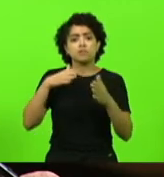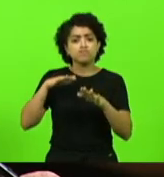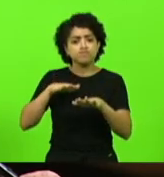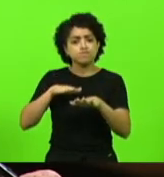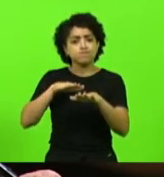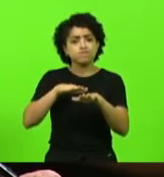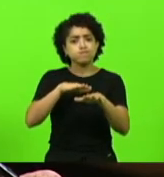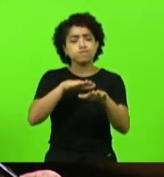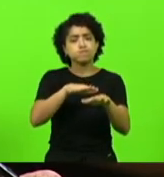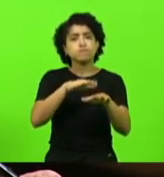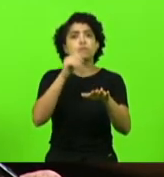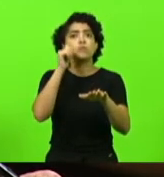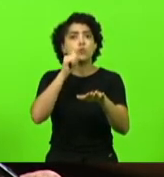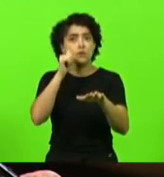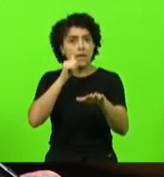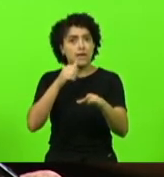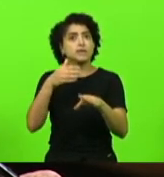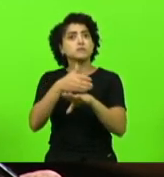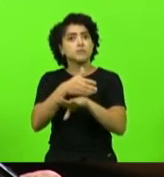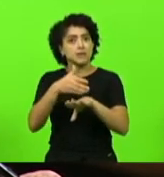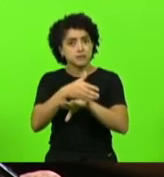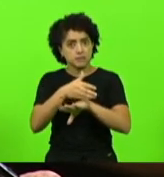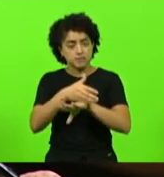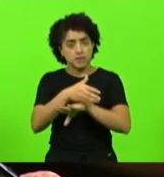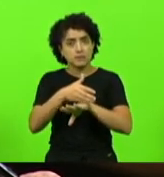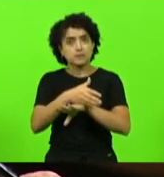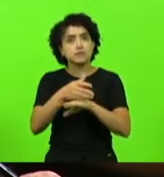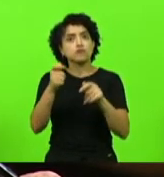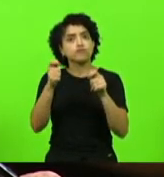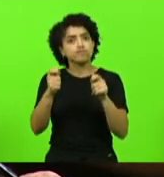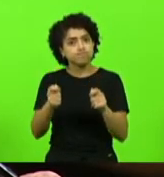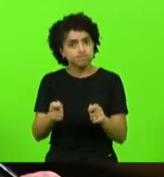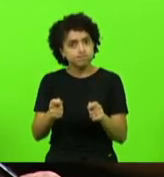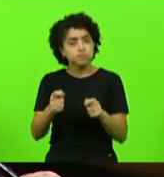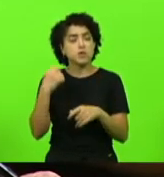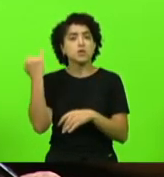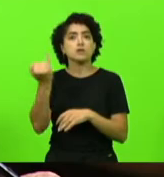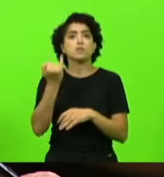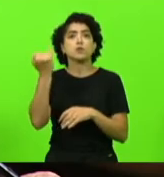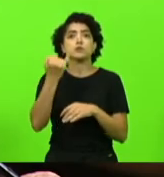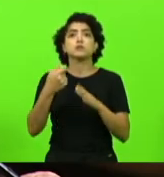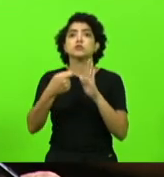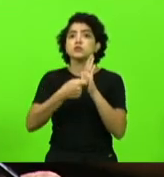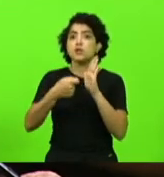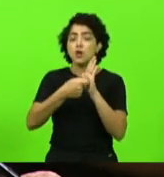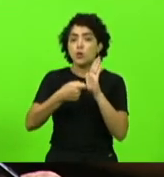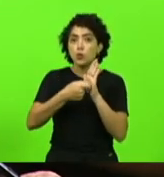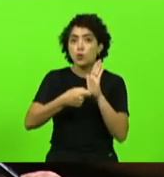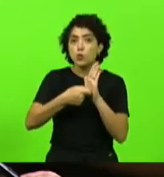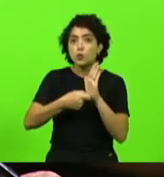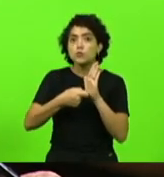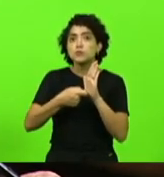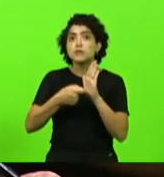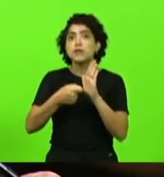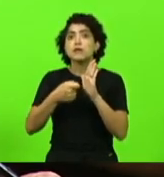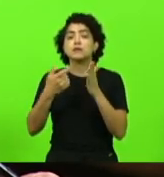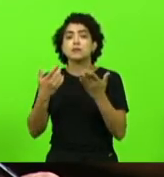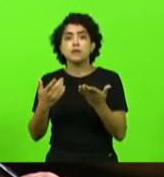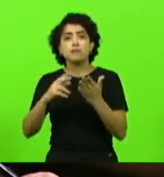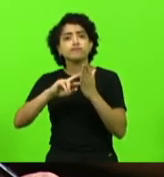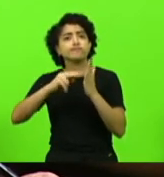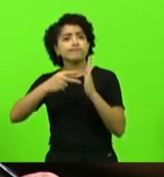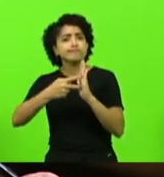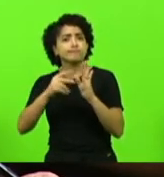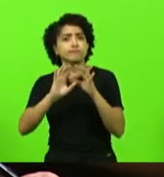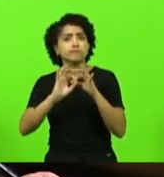uma participação decisiva e fundamental na luta por esse conceito que a humanidade tanto ama